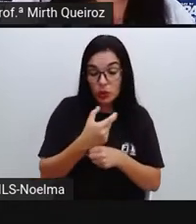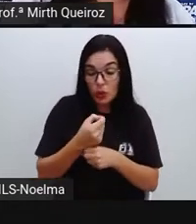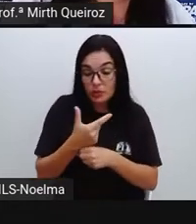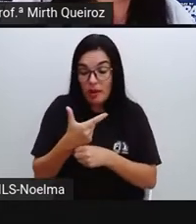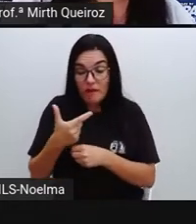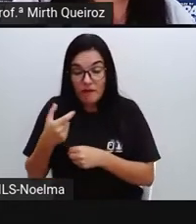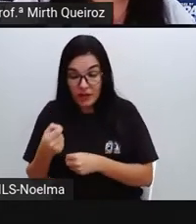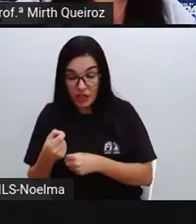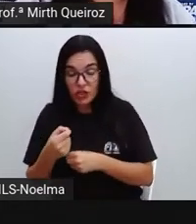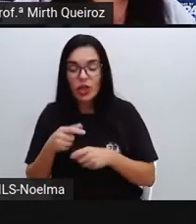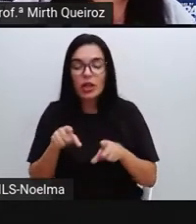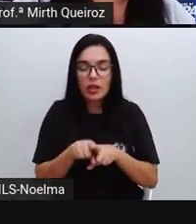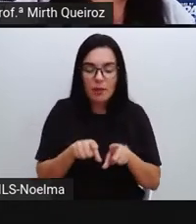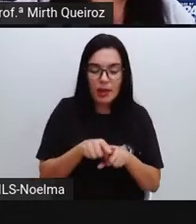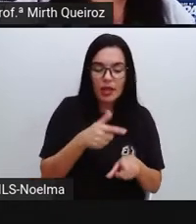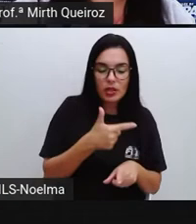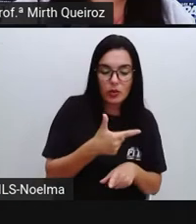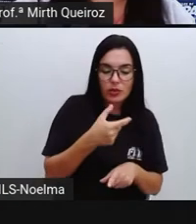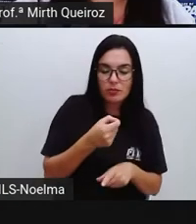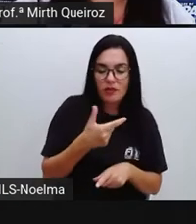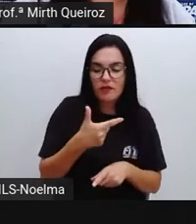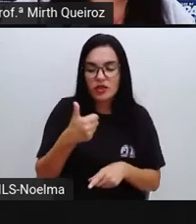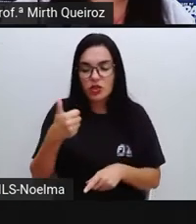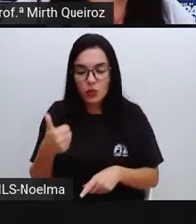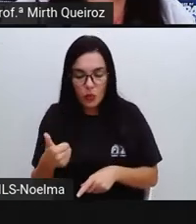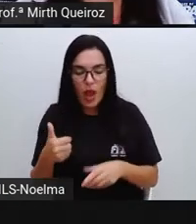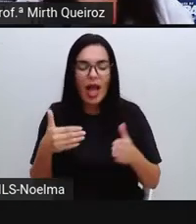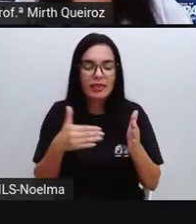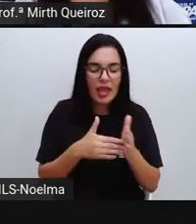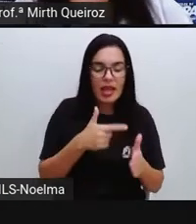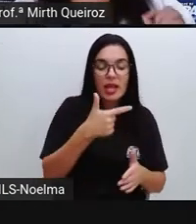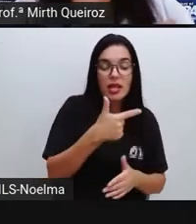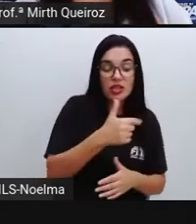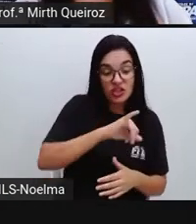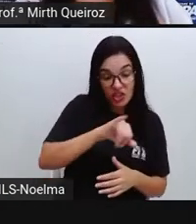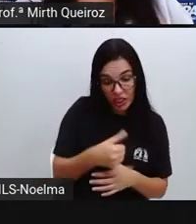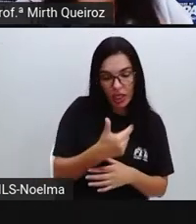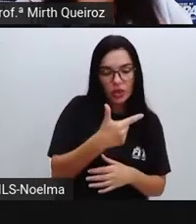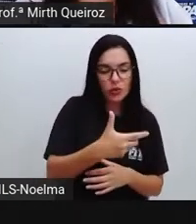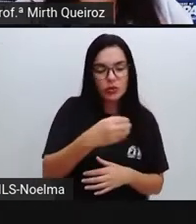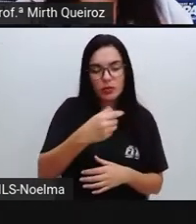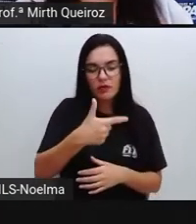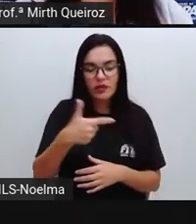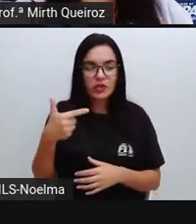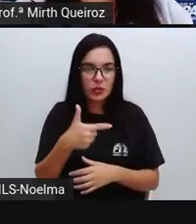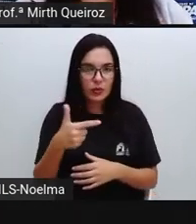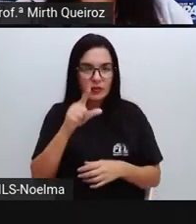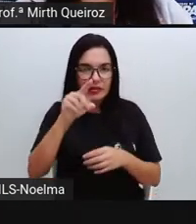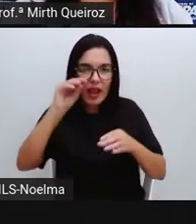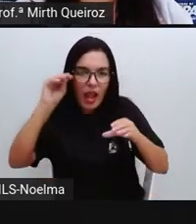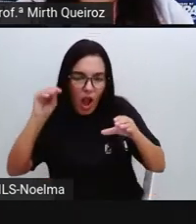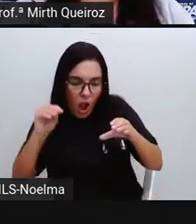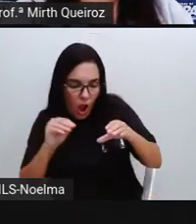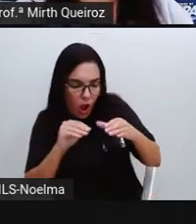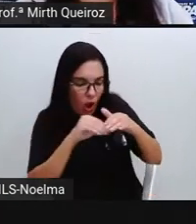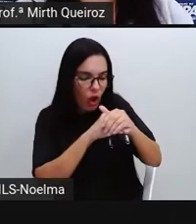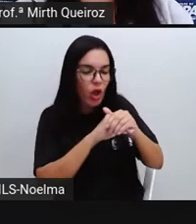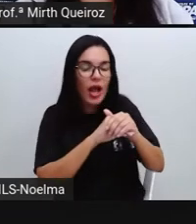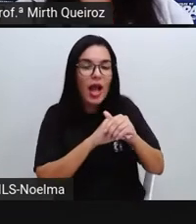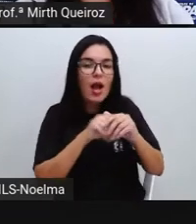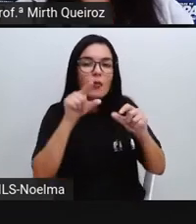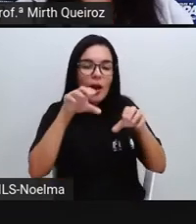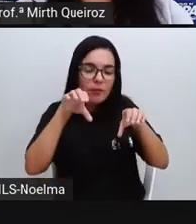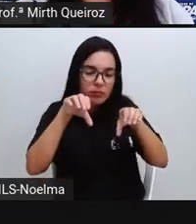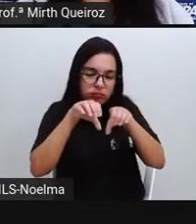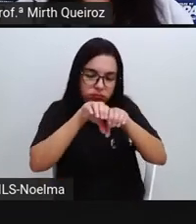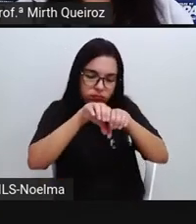de 2021, né? Até agora, janeiro de 2022. E coloque dentro da sua cápsula alguns objetos